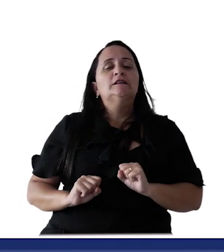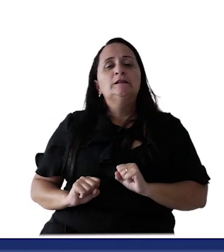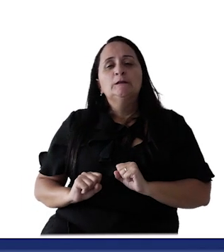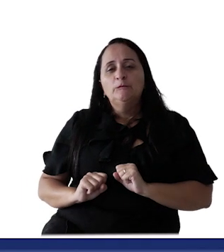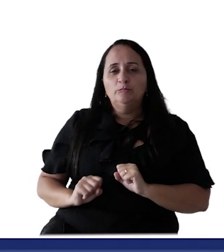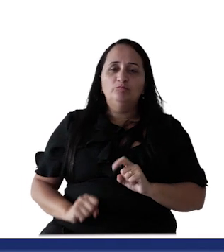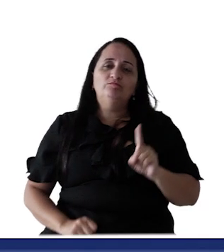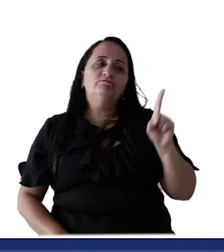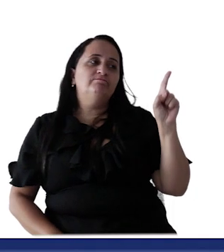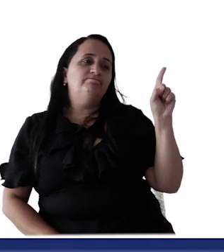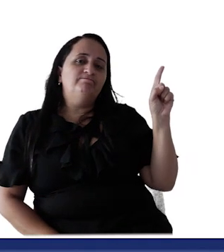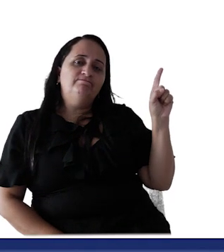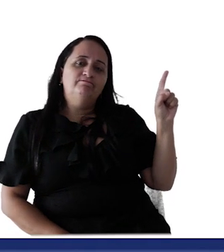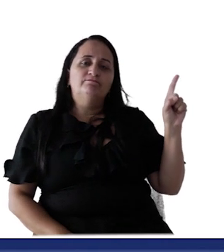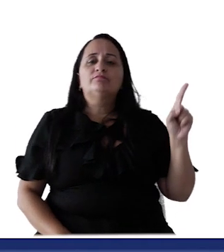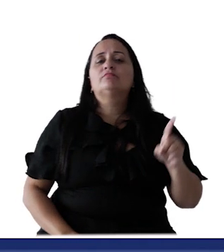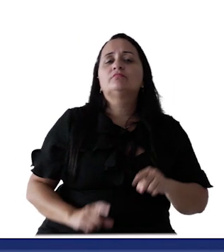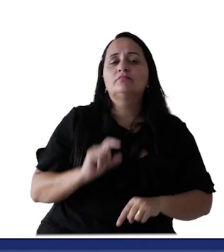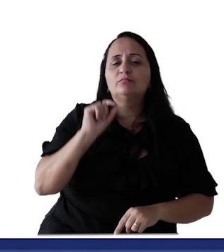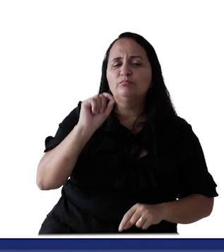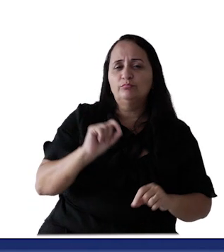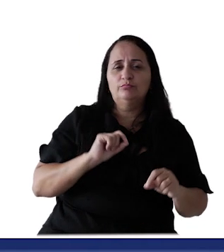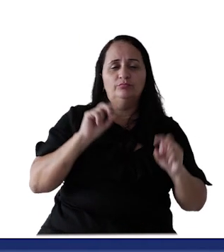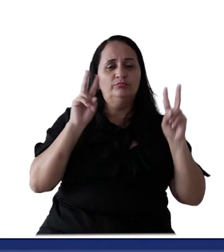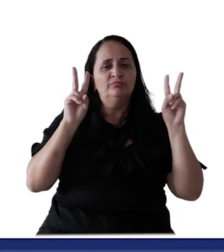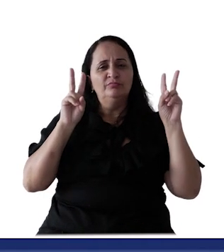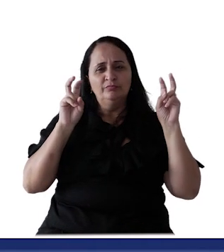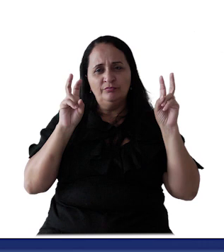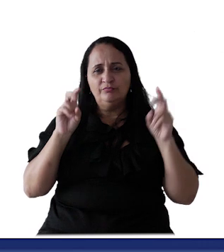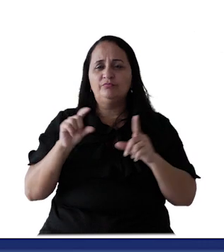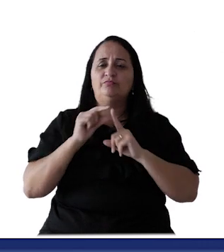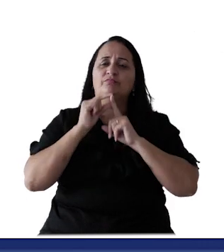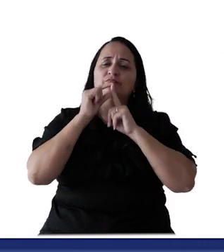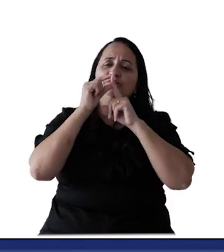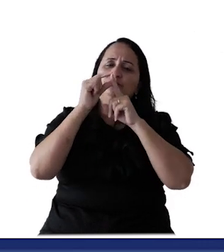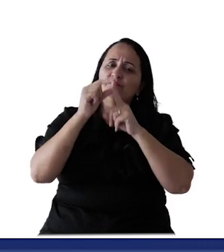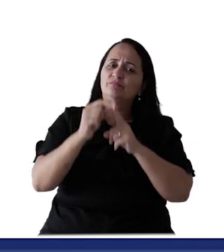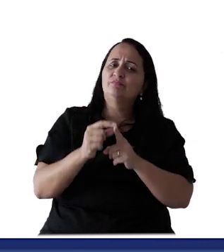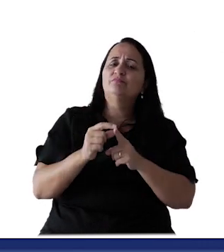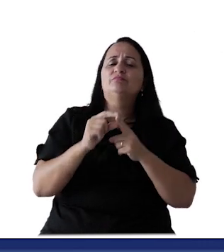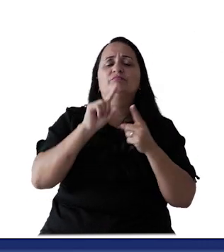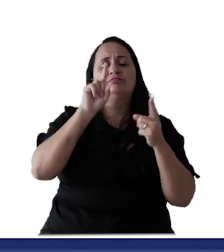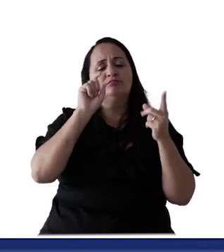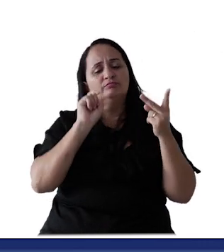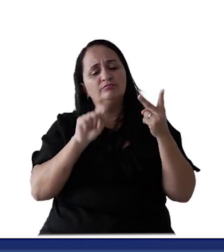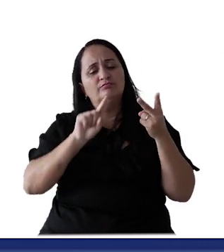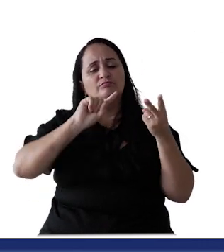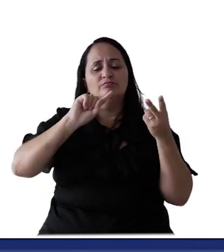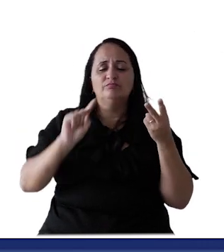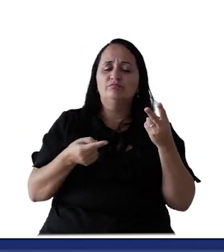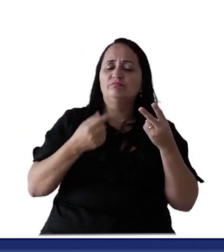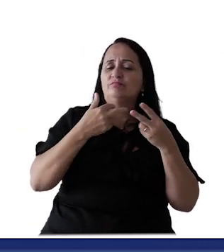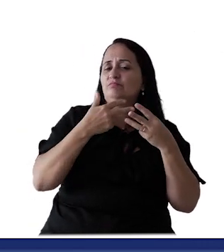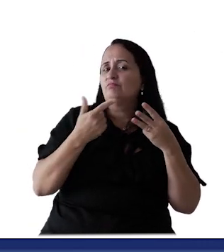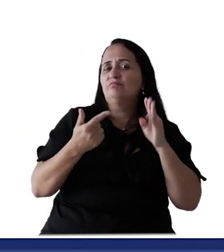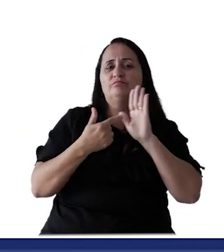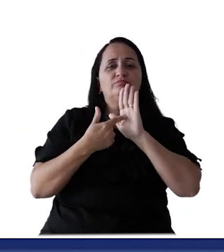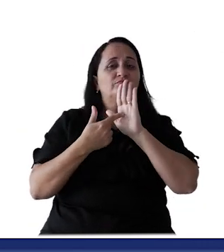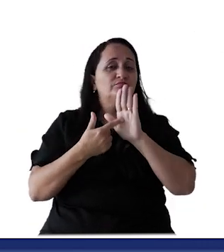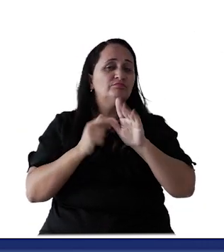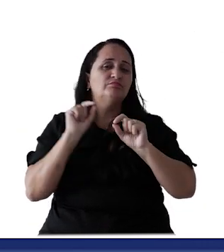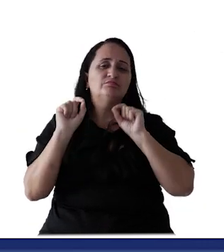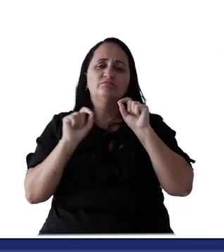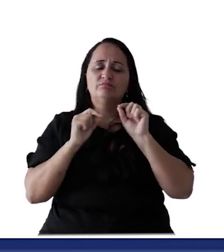linguísticas são termos, palavras, sinais de pontuação ou expressões que fazem parte de um